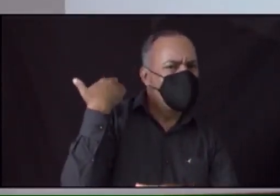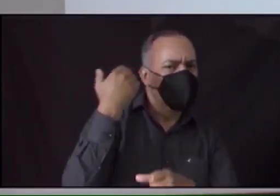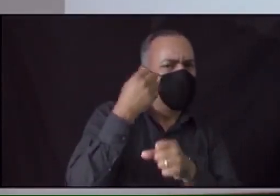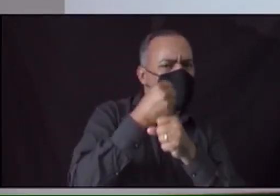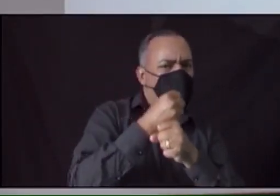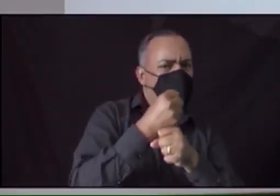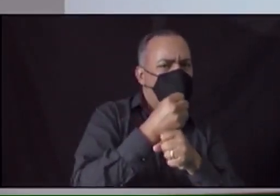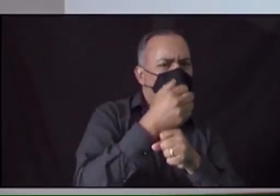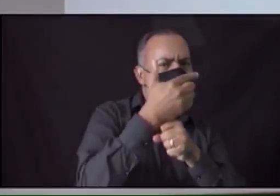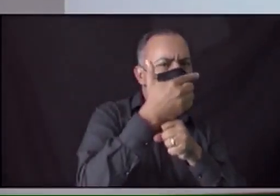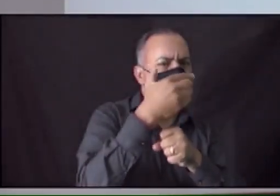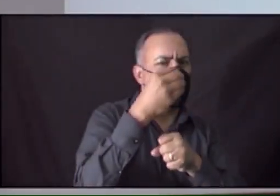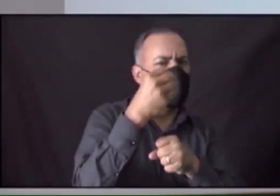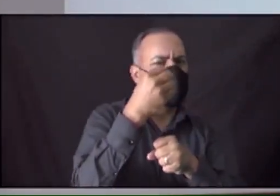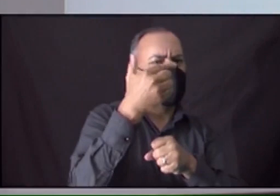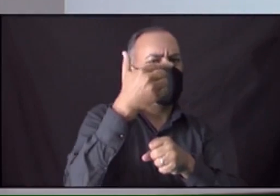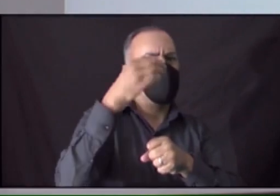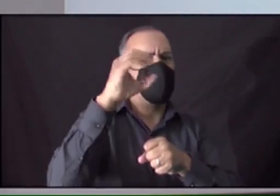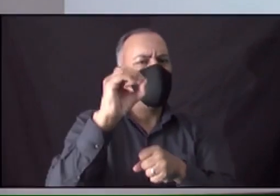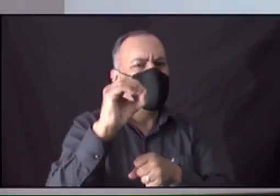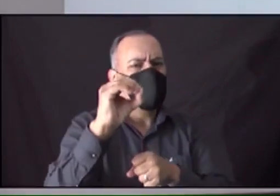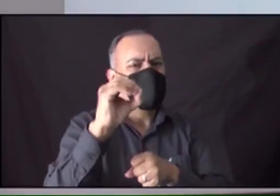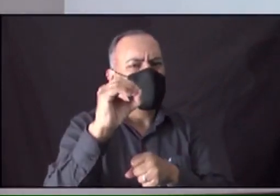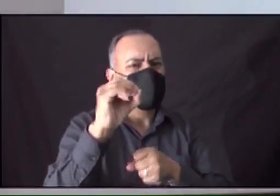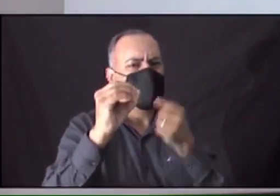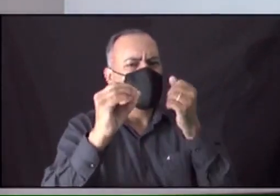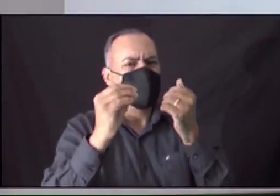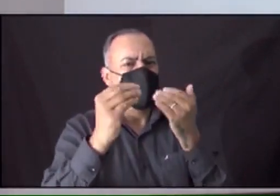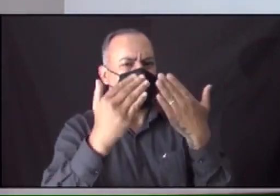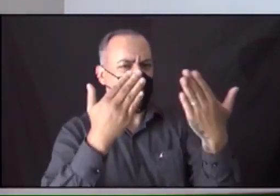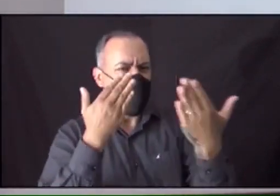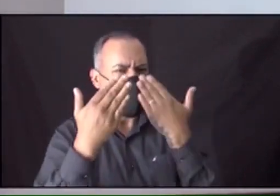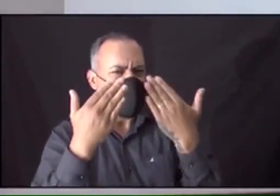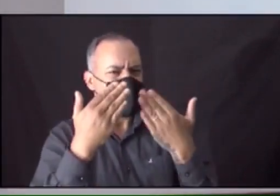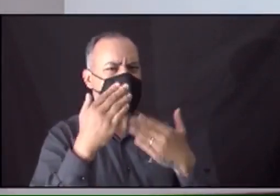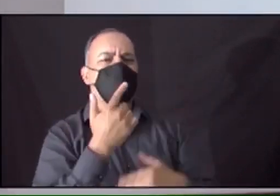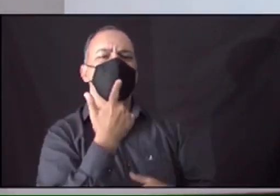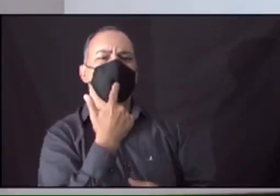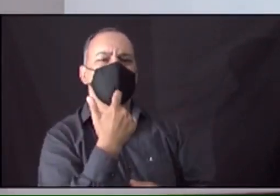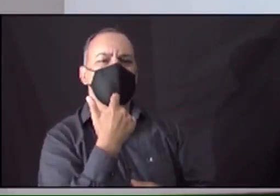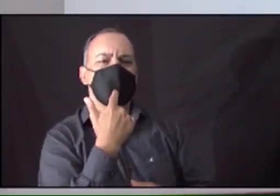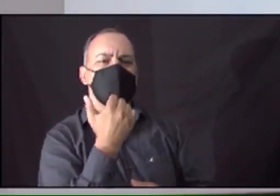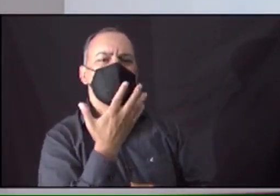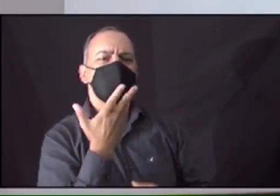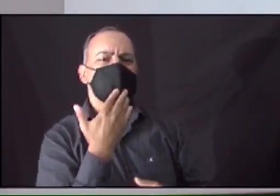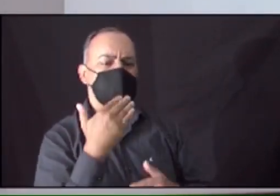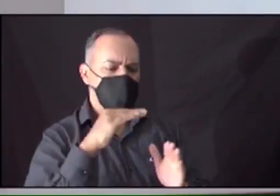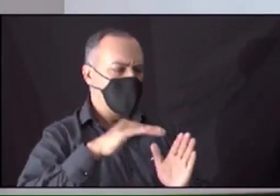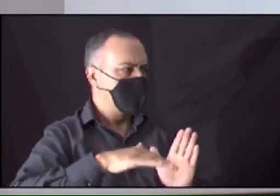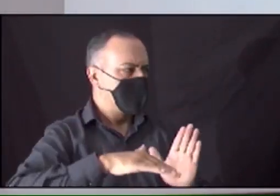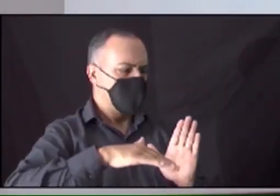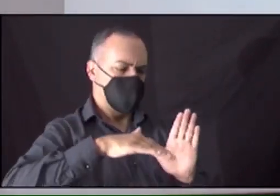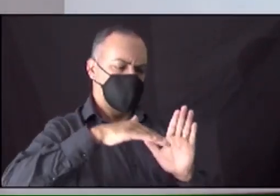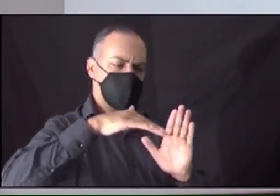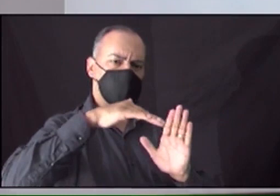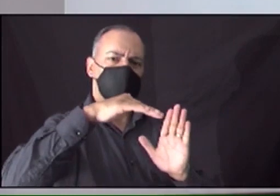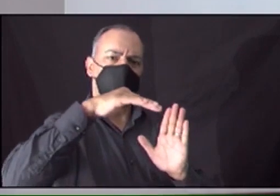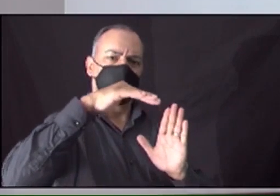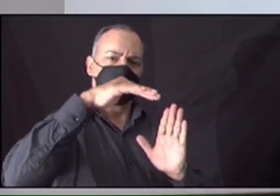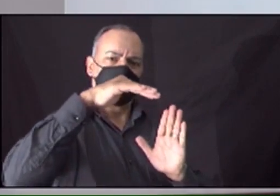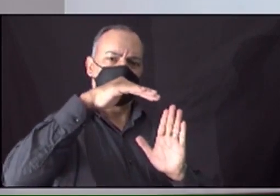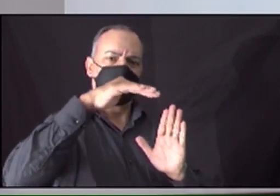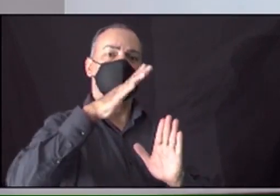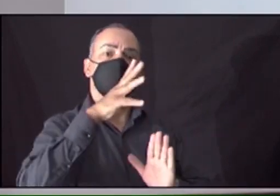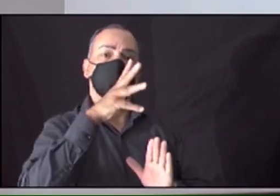2020, a gente viu que, se a gente analisar só os dados vermelhos, a gente viu que a crescente ela é mais lenta aqui